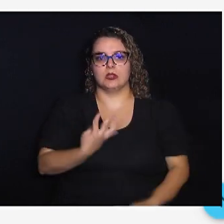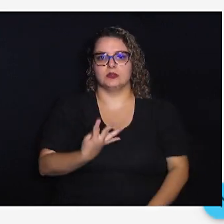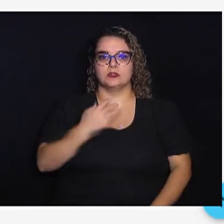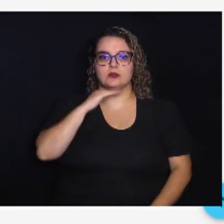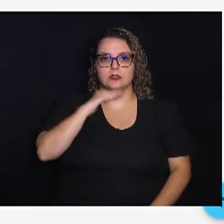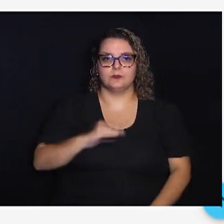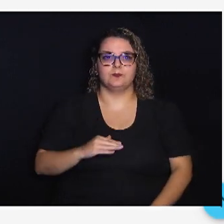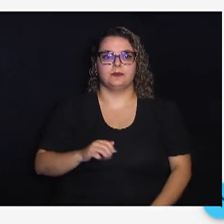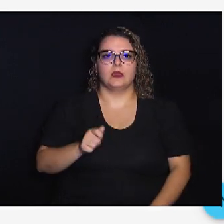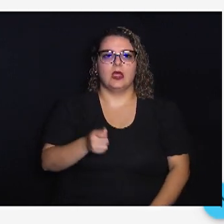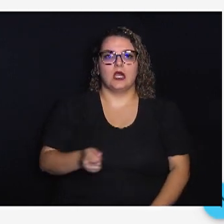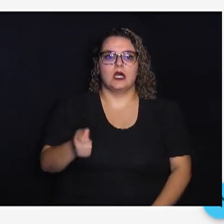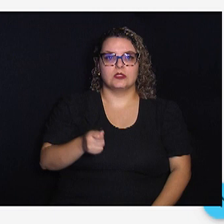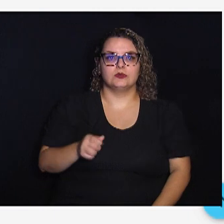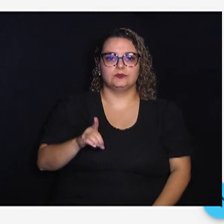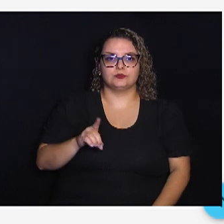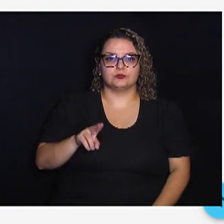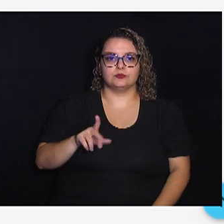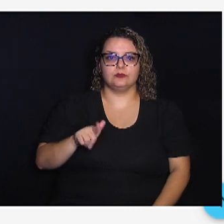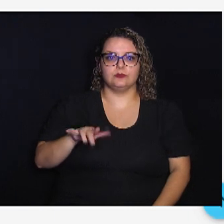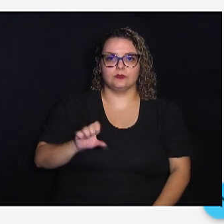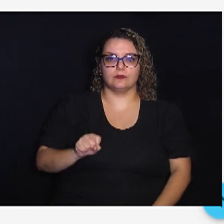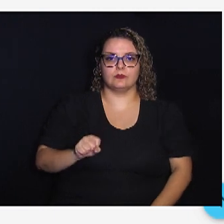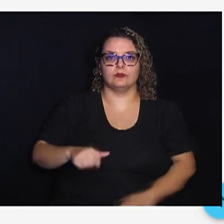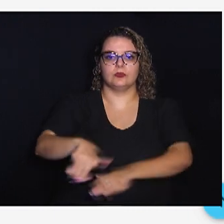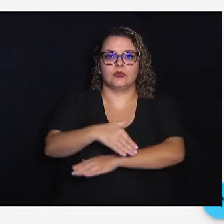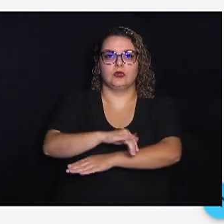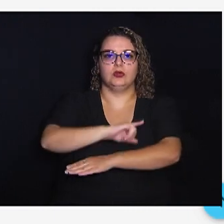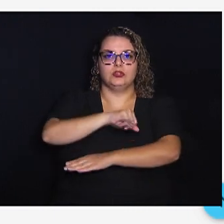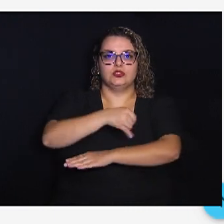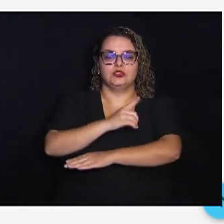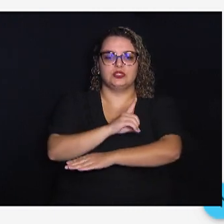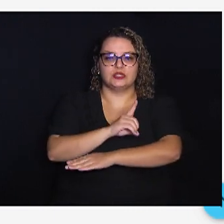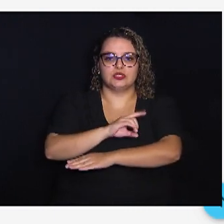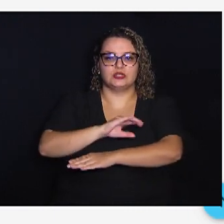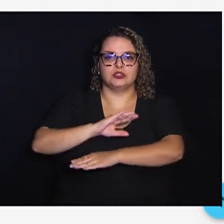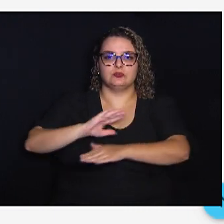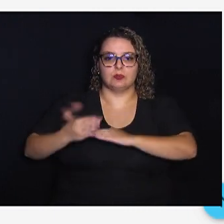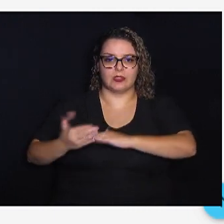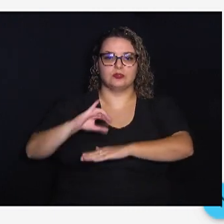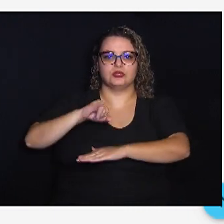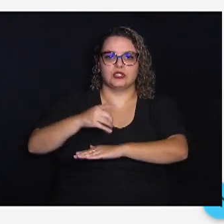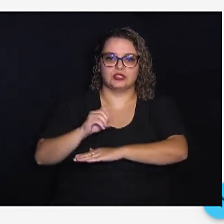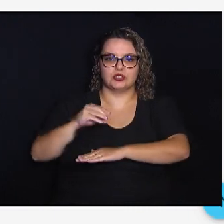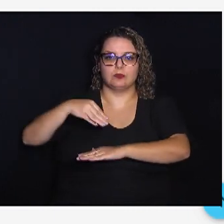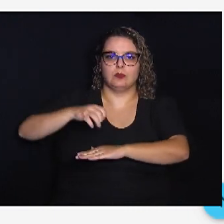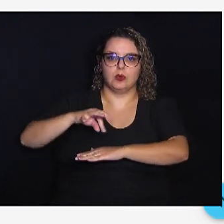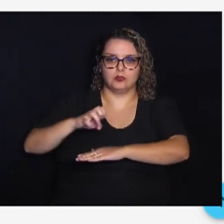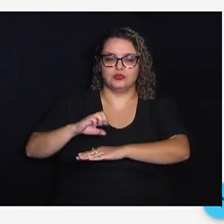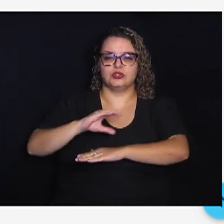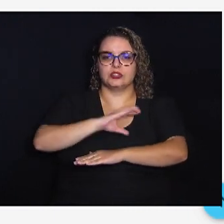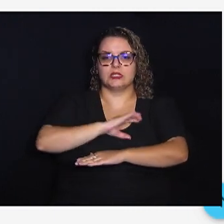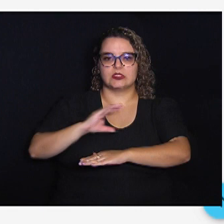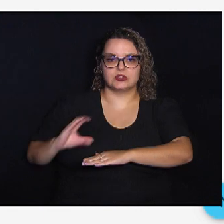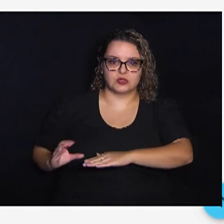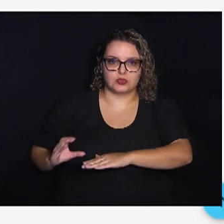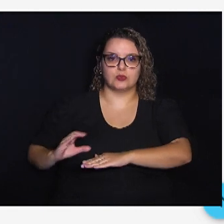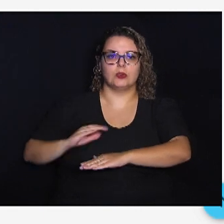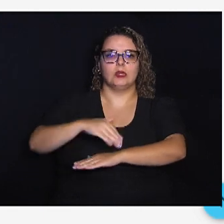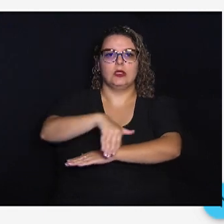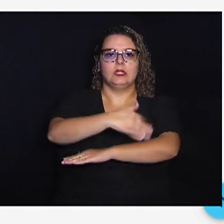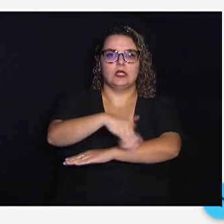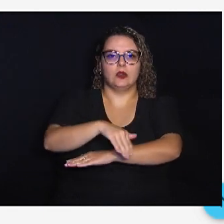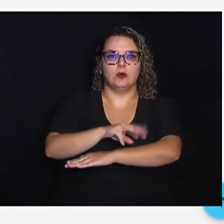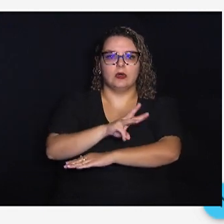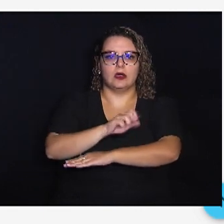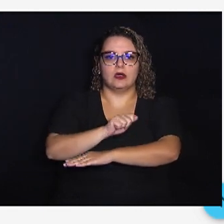Rua Abdala Gnatos, número 7, no Jardim Monte Cristo, lá no Parque Osiel, também das 8 horas da manhã às 4 horas